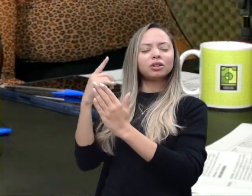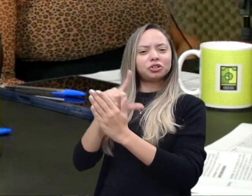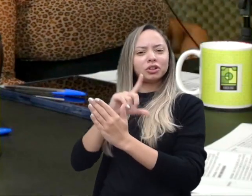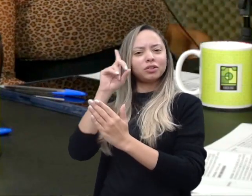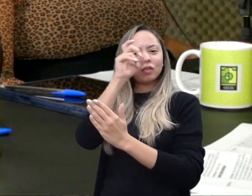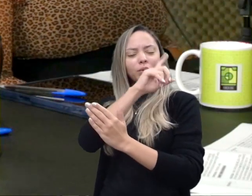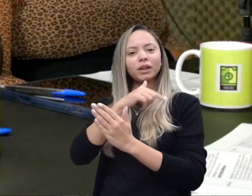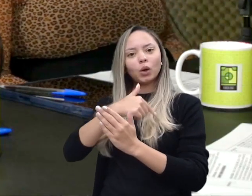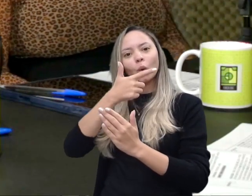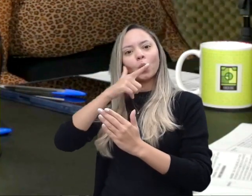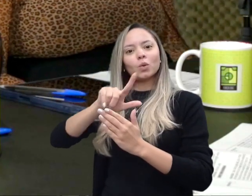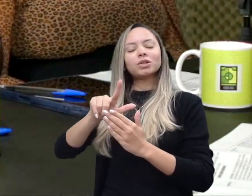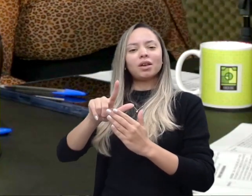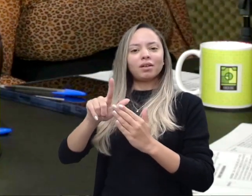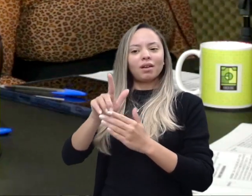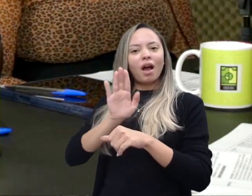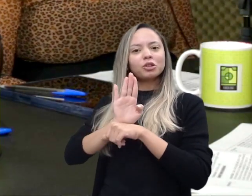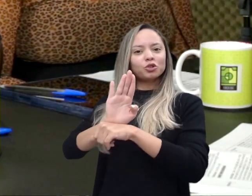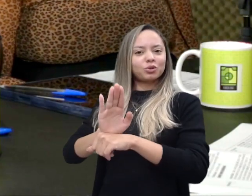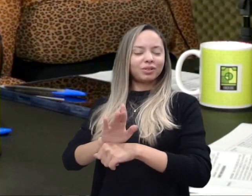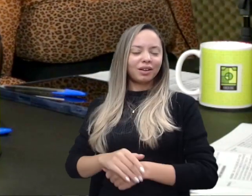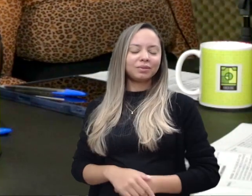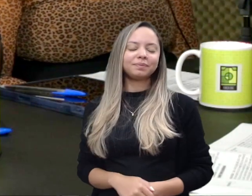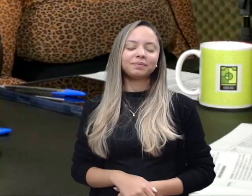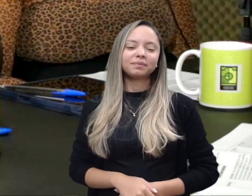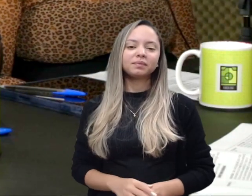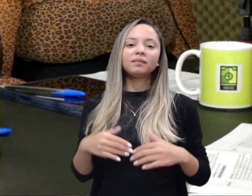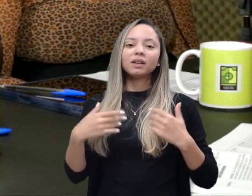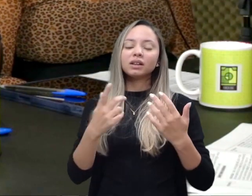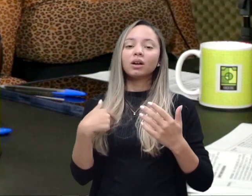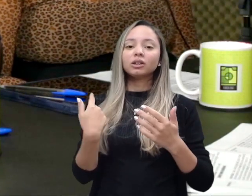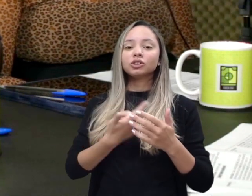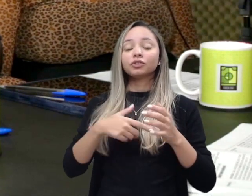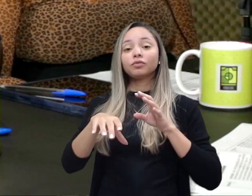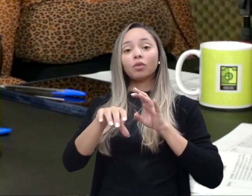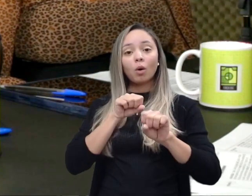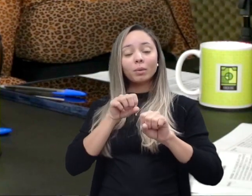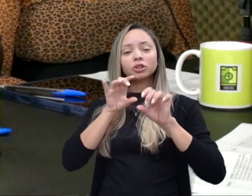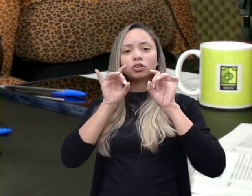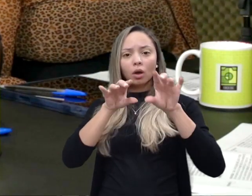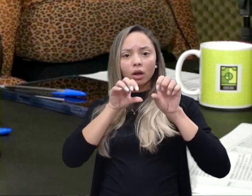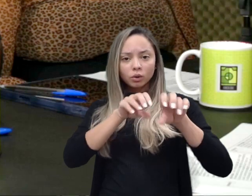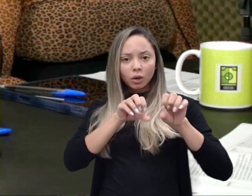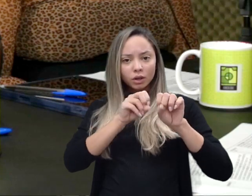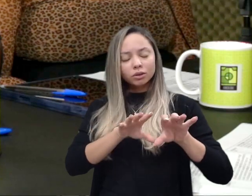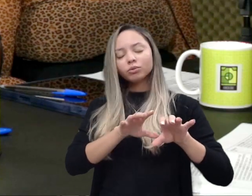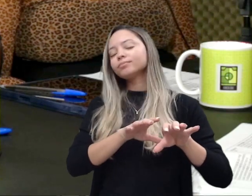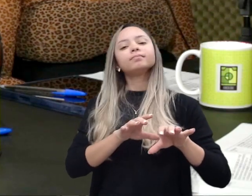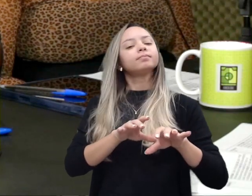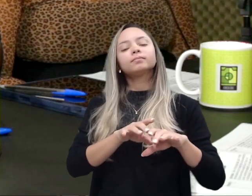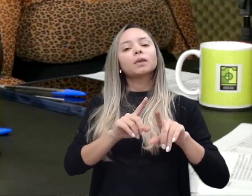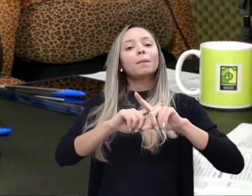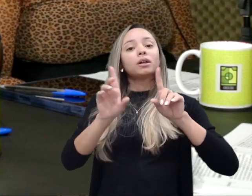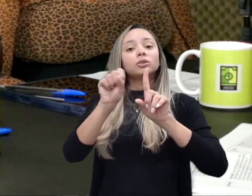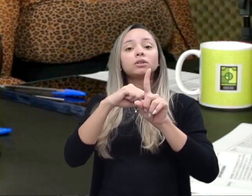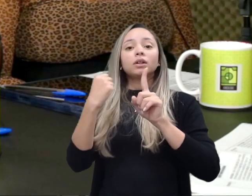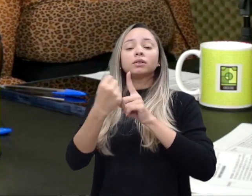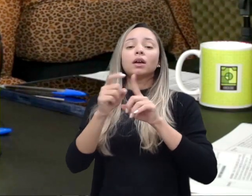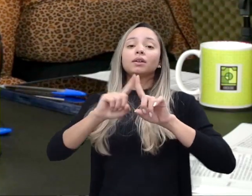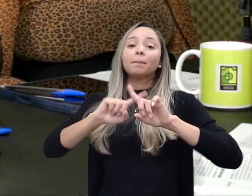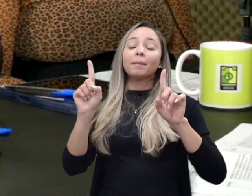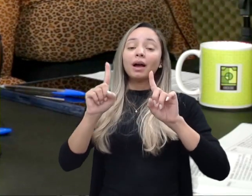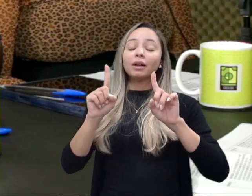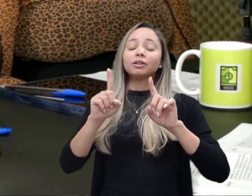consegui ajudar ele nisso e nisso. Então, a gente forma, mais do que educação, a gente forma uma sociedade mais disponível